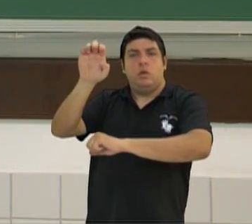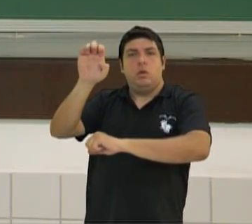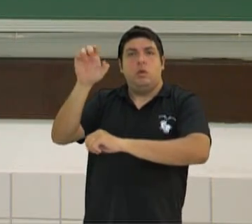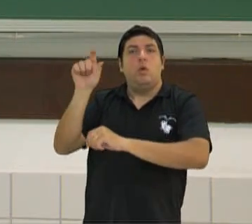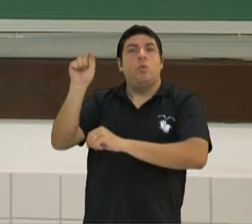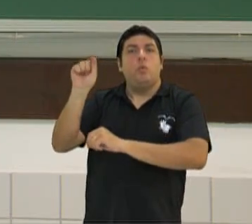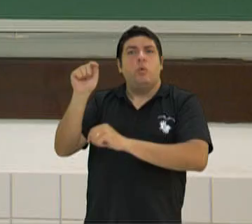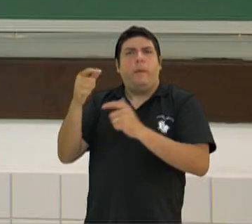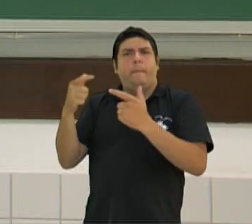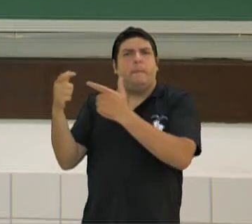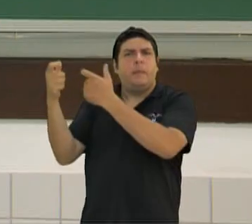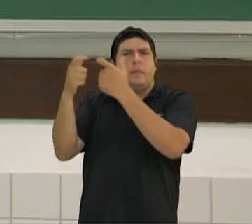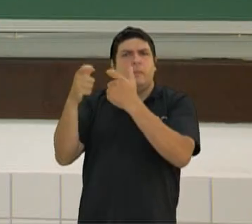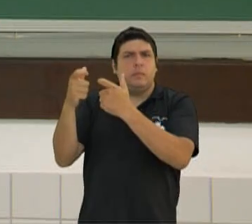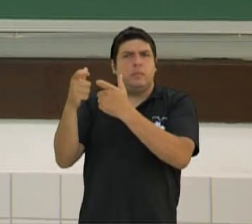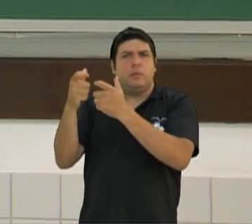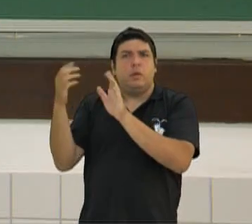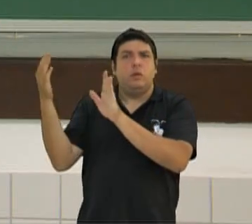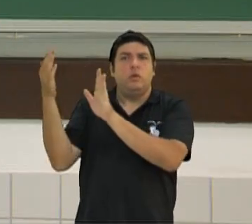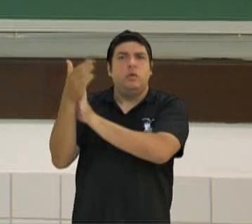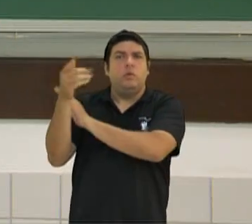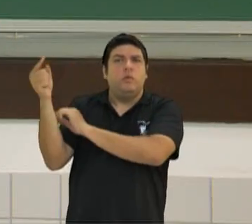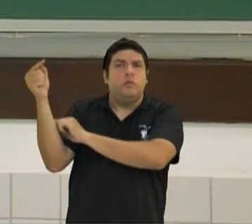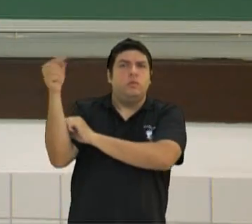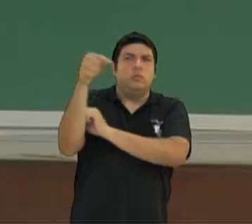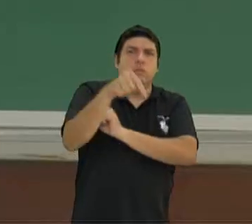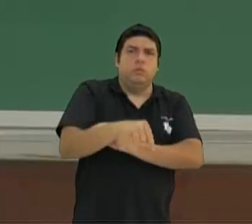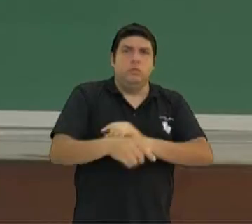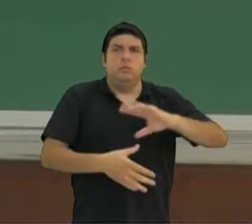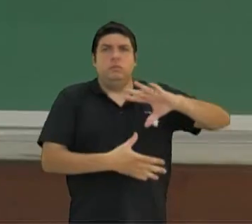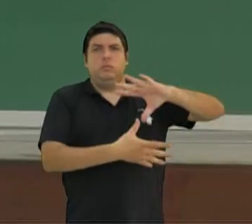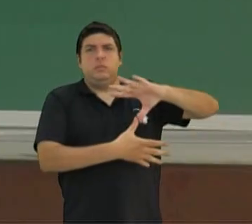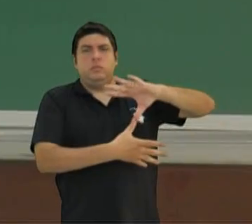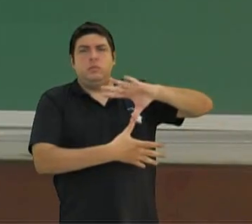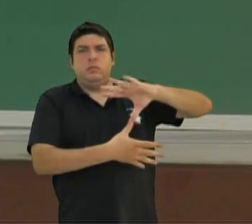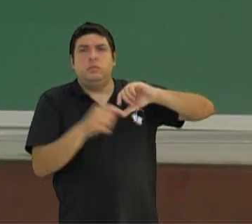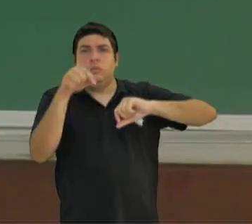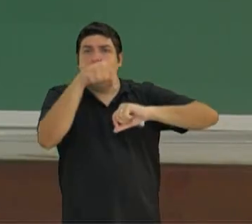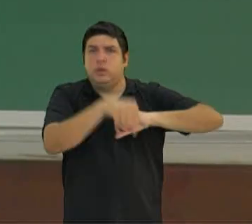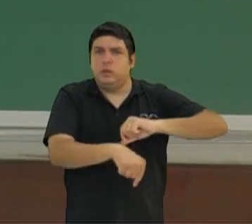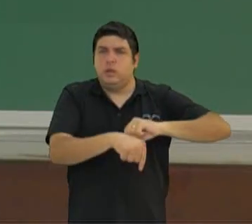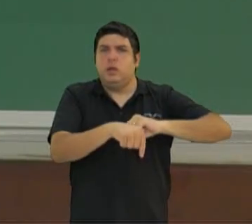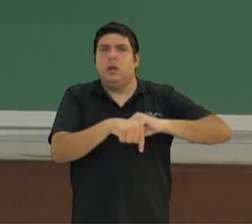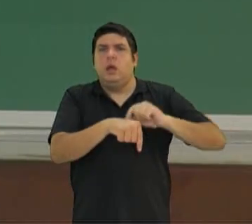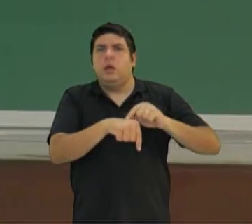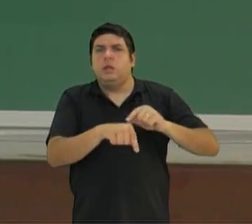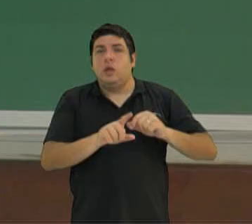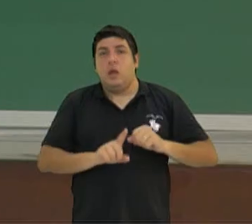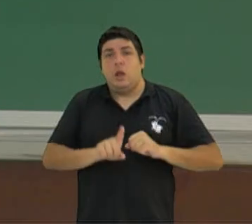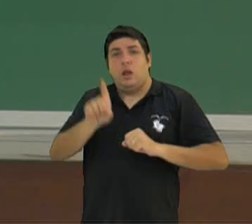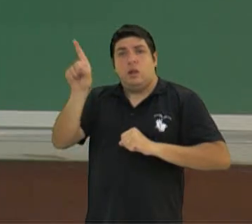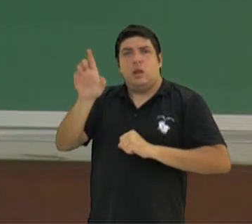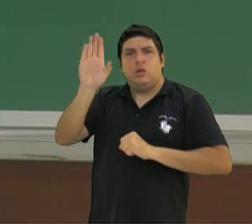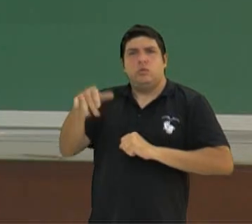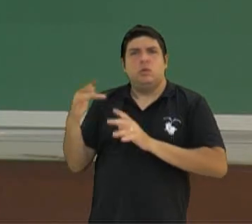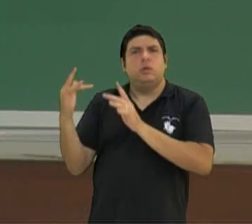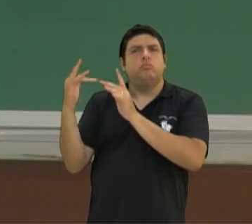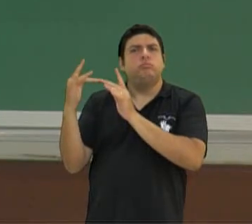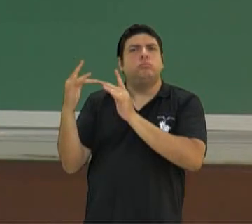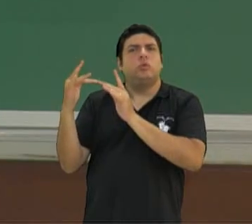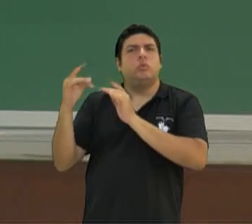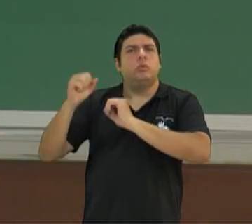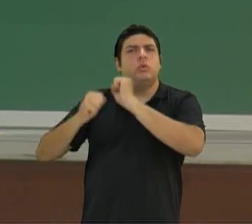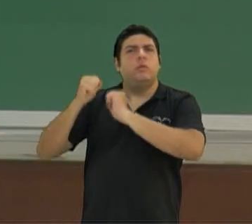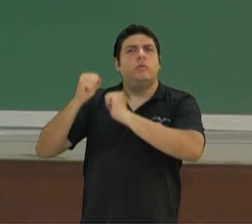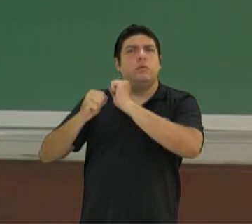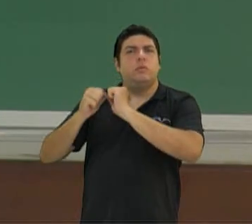fugindo de conflitos que aconteciam lá no continente europeu e que já tinham tido contato com as fábricas na Europa,